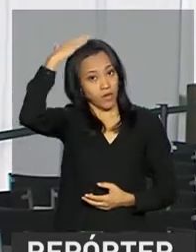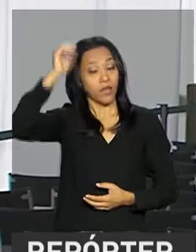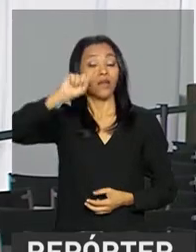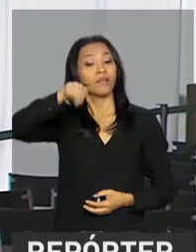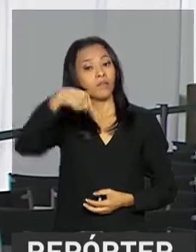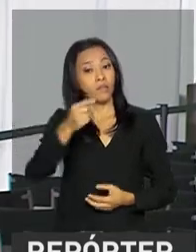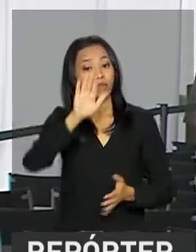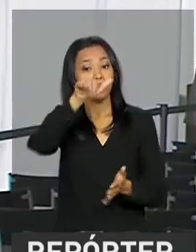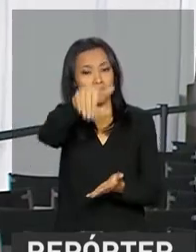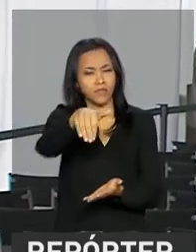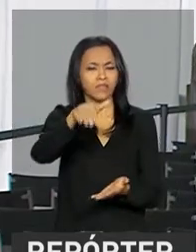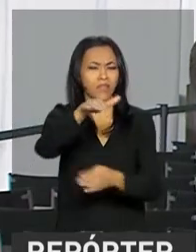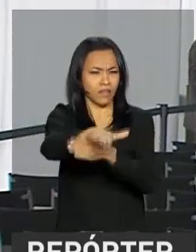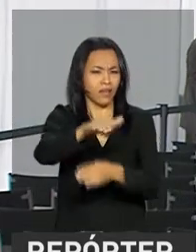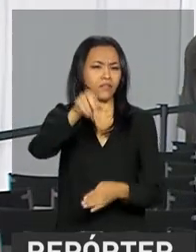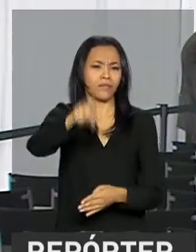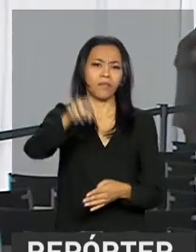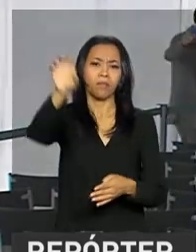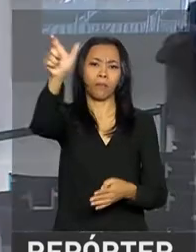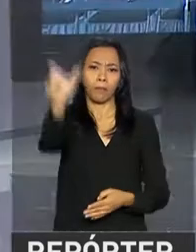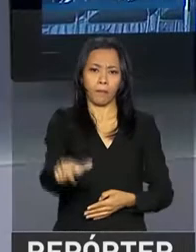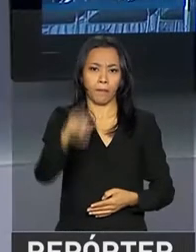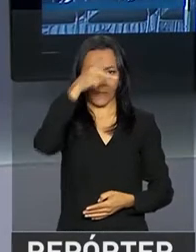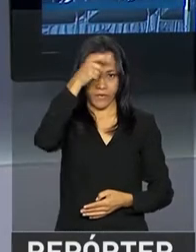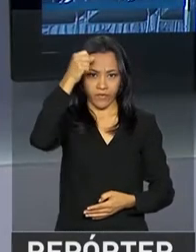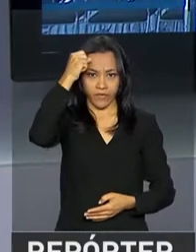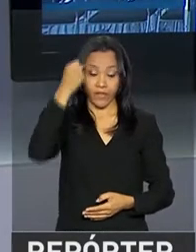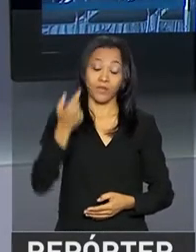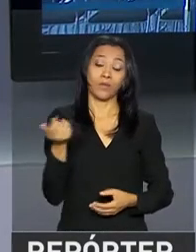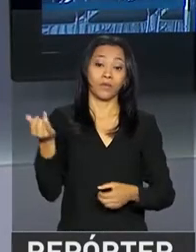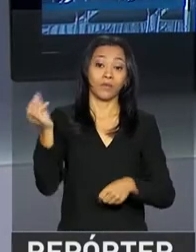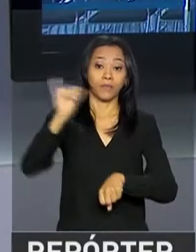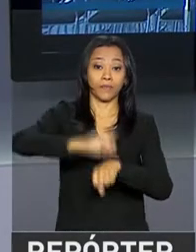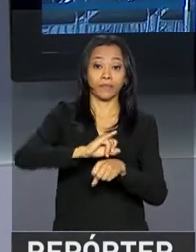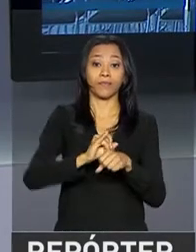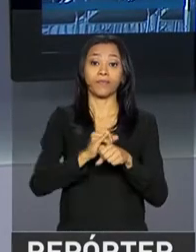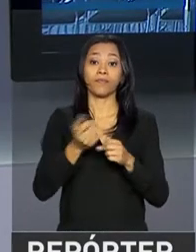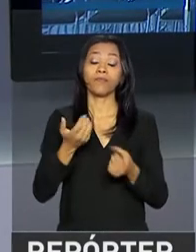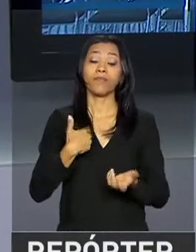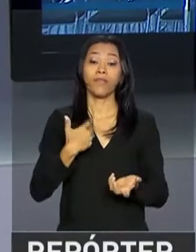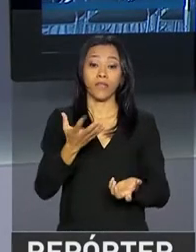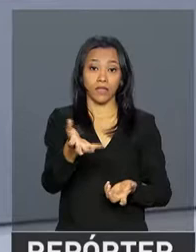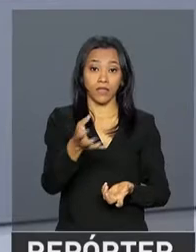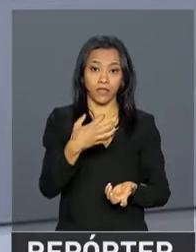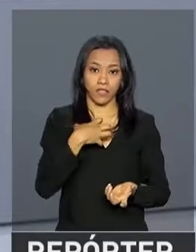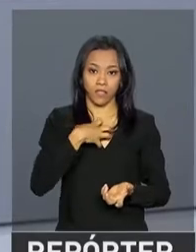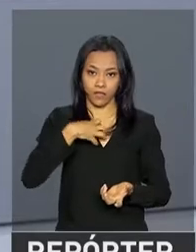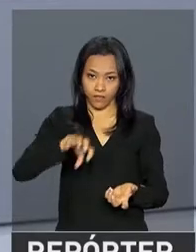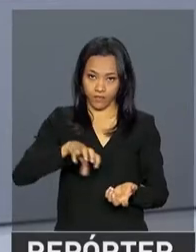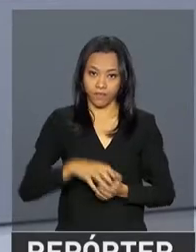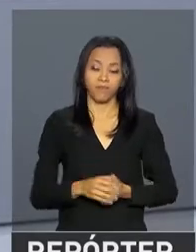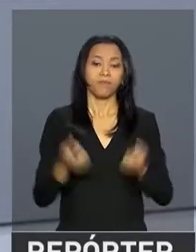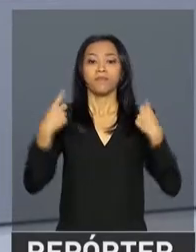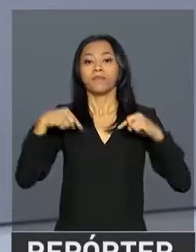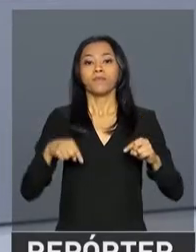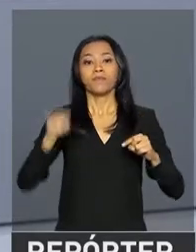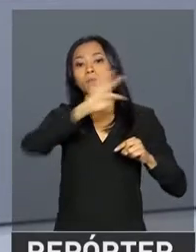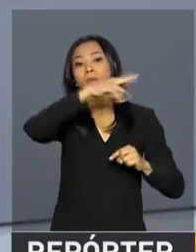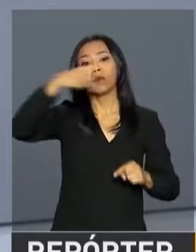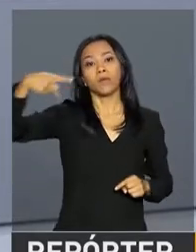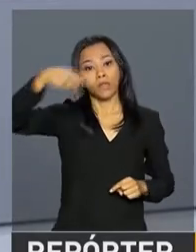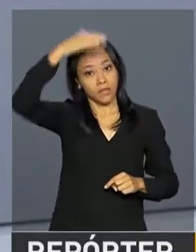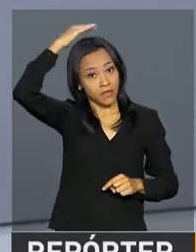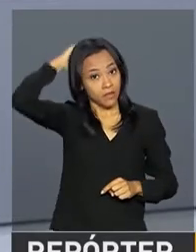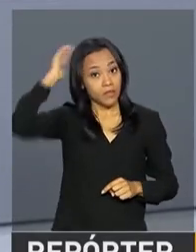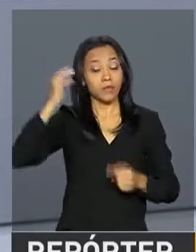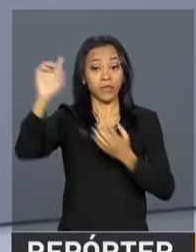prefeito de salvador thaissa muito obrigada cleide pelas suas informações o presidente michel temer recebeu